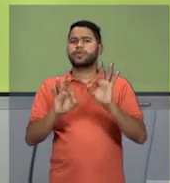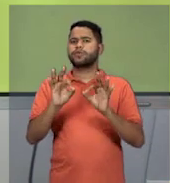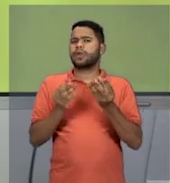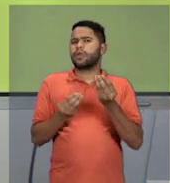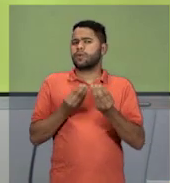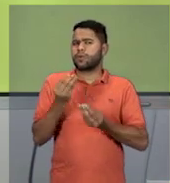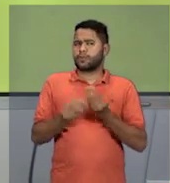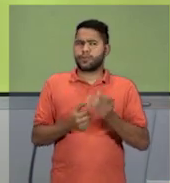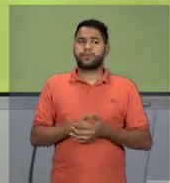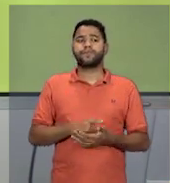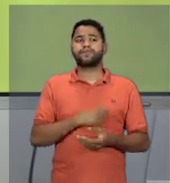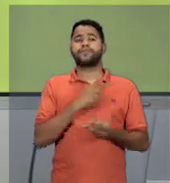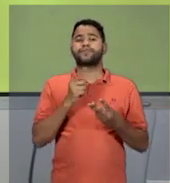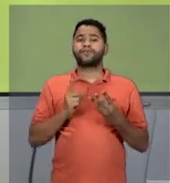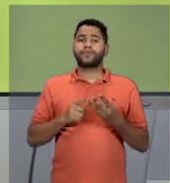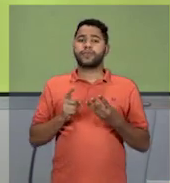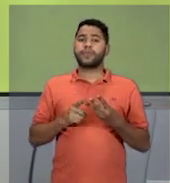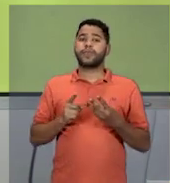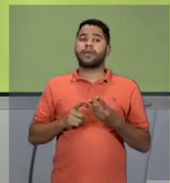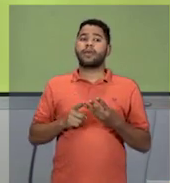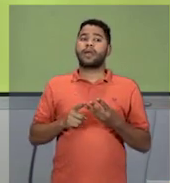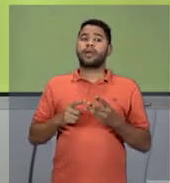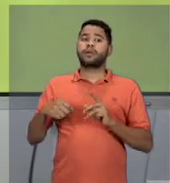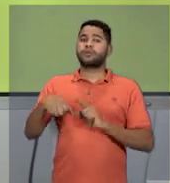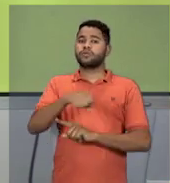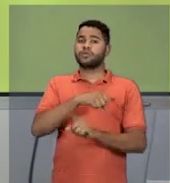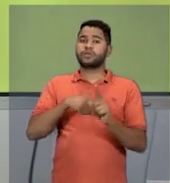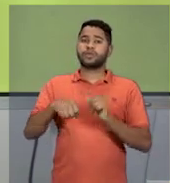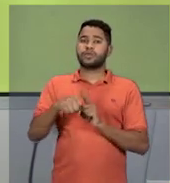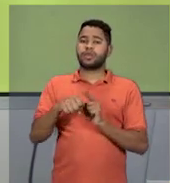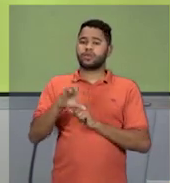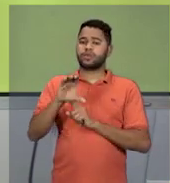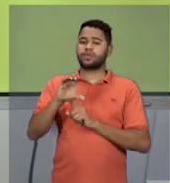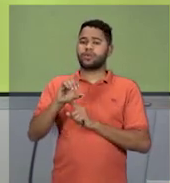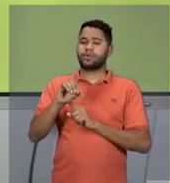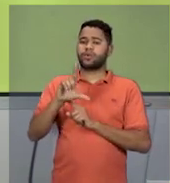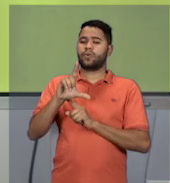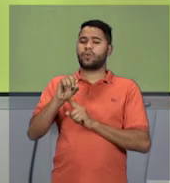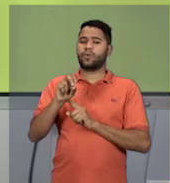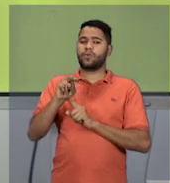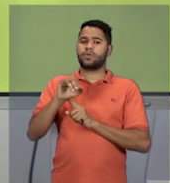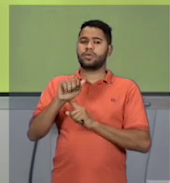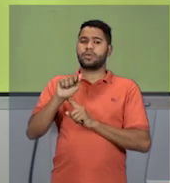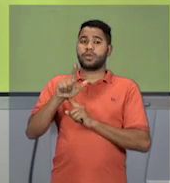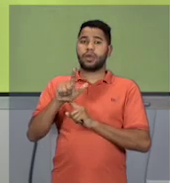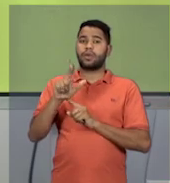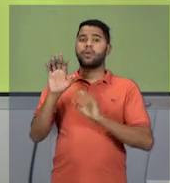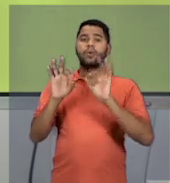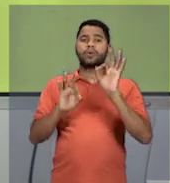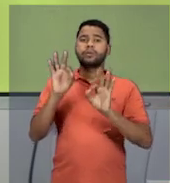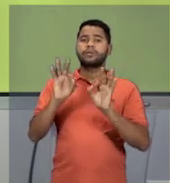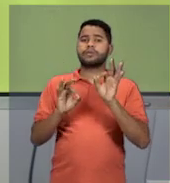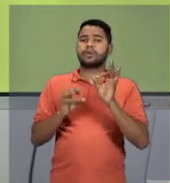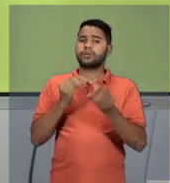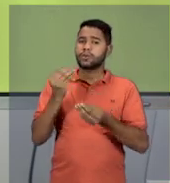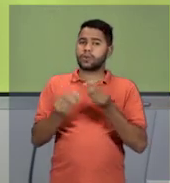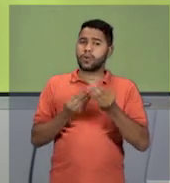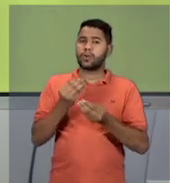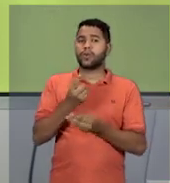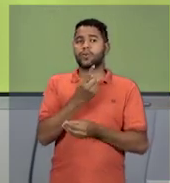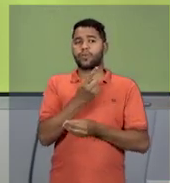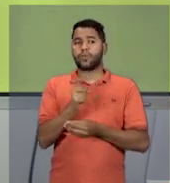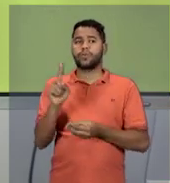Terceiro, a sociedade colonial, como que essa sociedade era também organizada. E, por